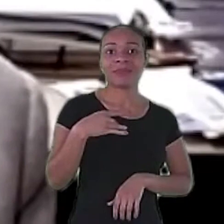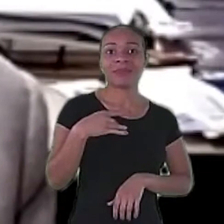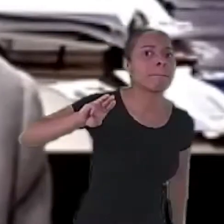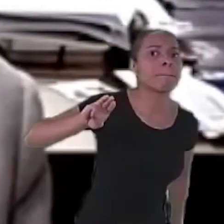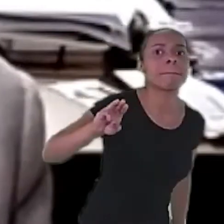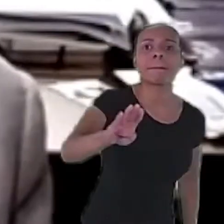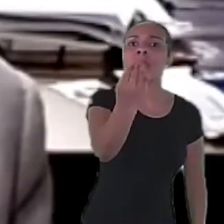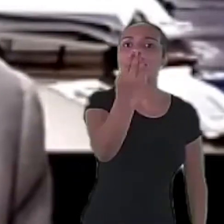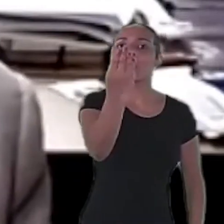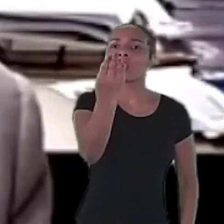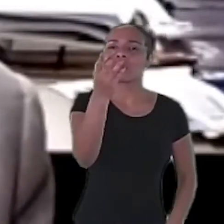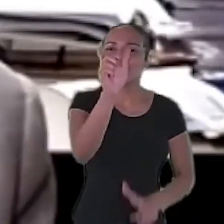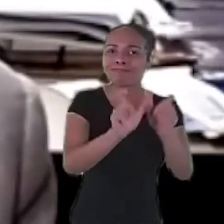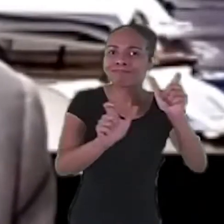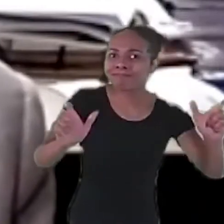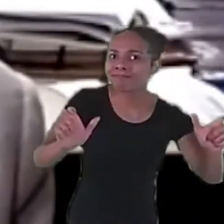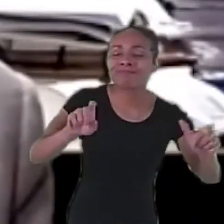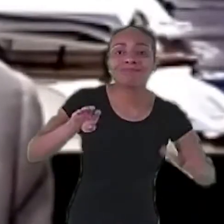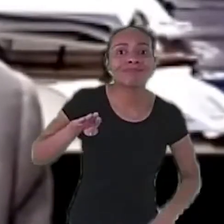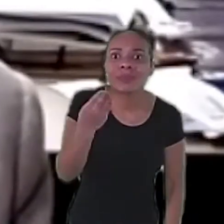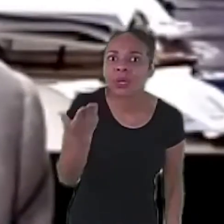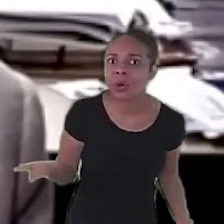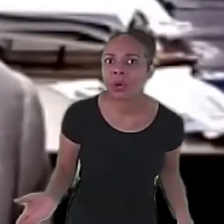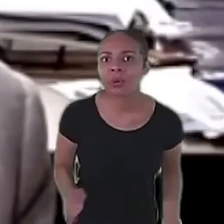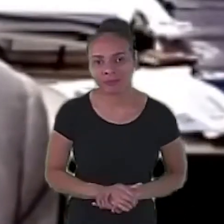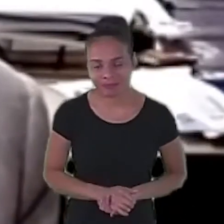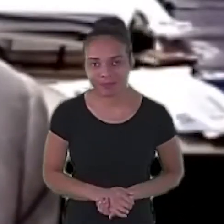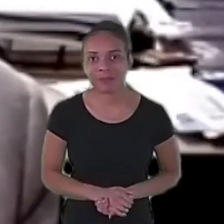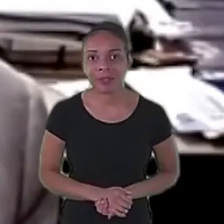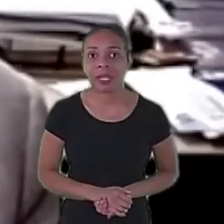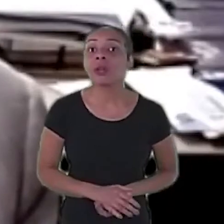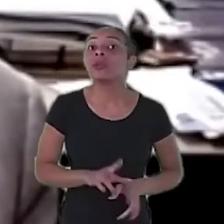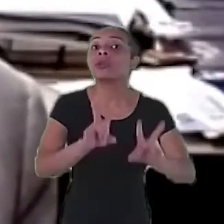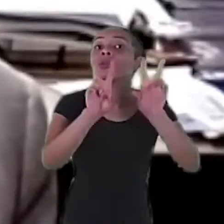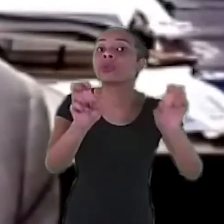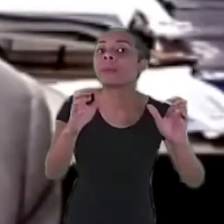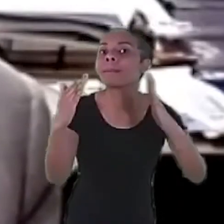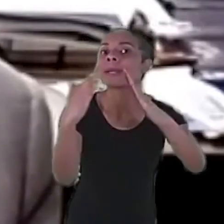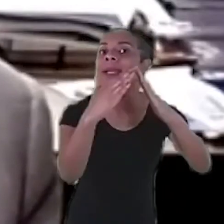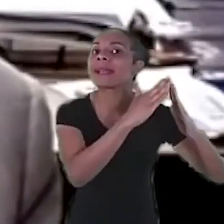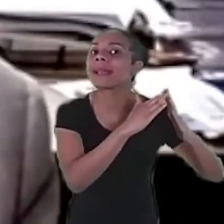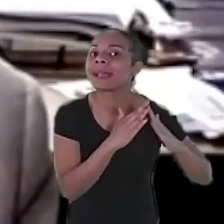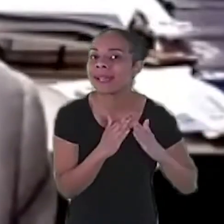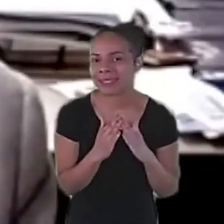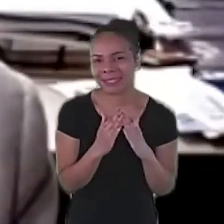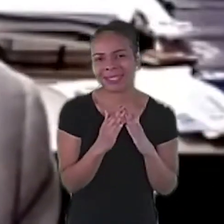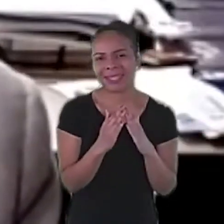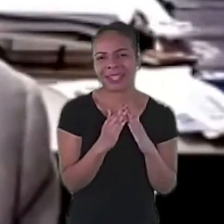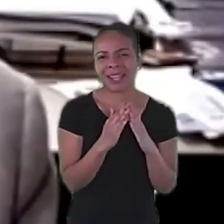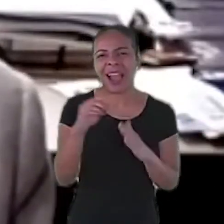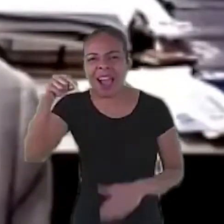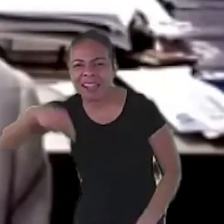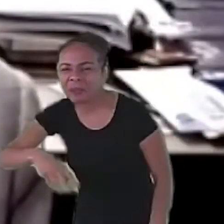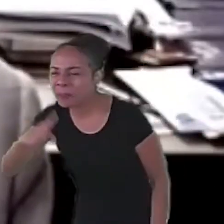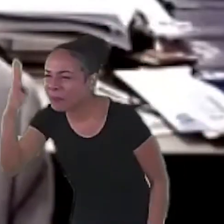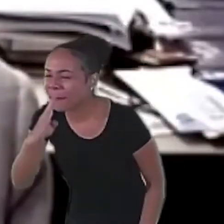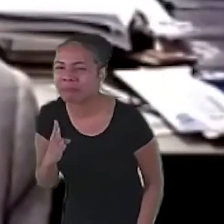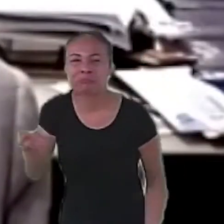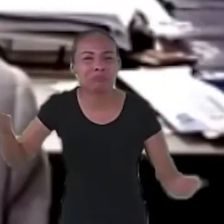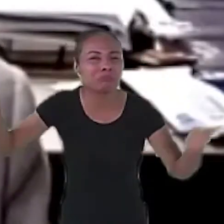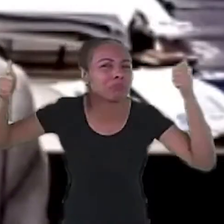A questão habitacional, ou seja, a questão urbana brasileira é uma tragédia. A China